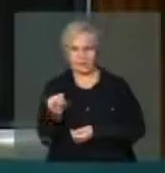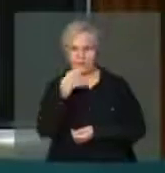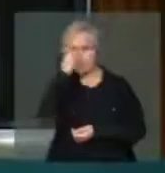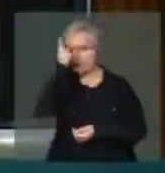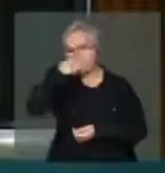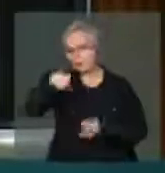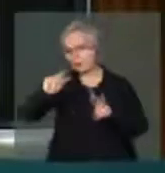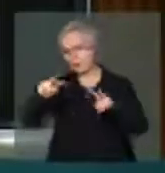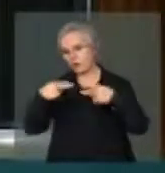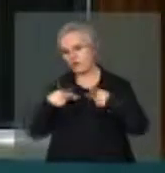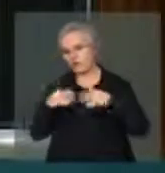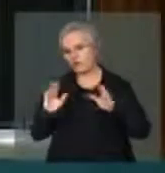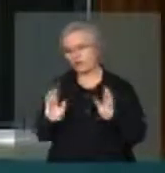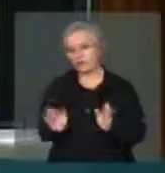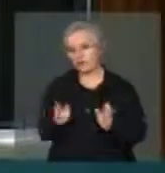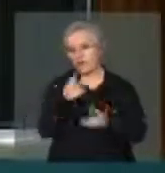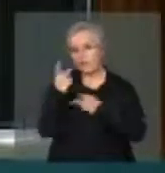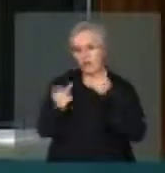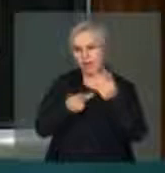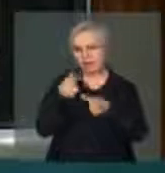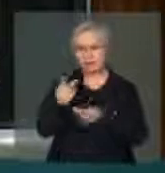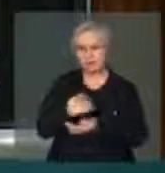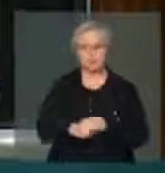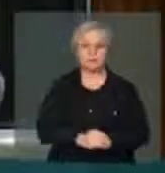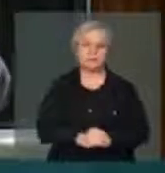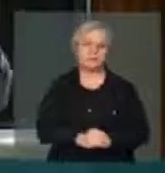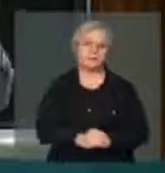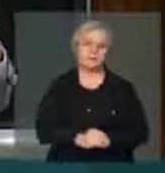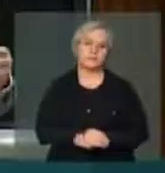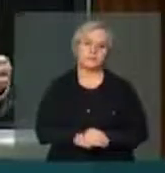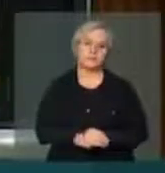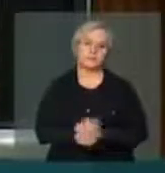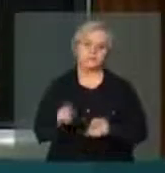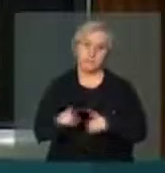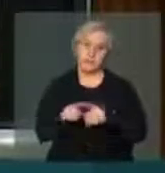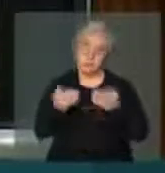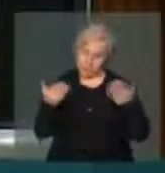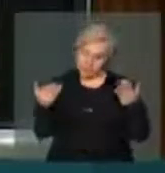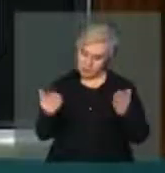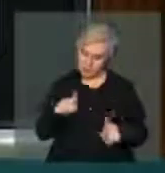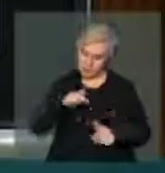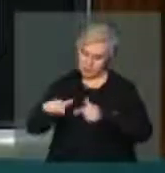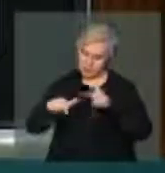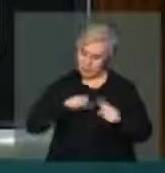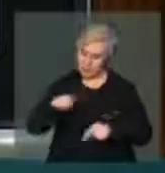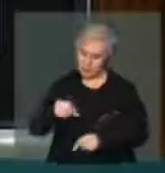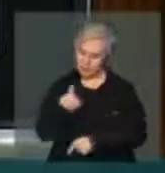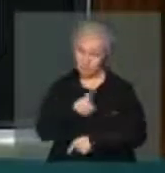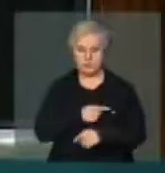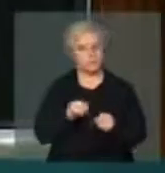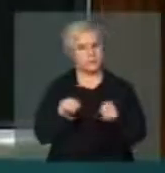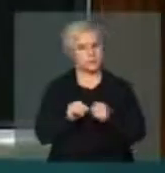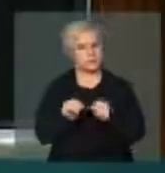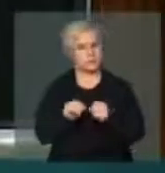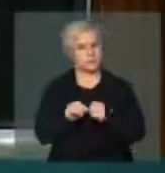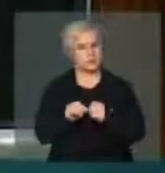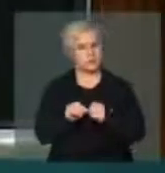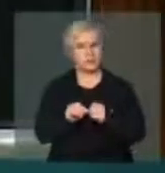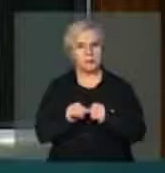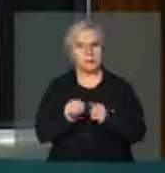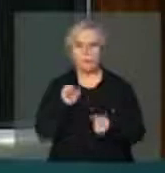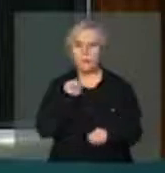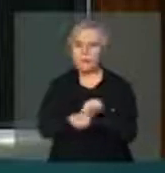25 minutos, mas dizer que esse trabalho que a gente está fazendo aqui não tem como